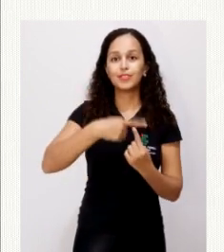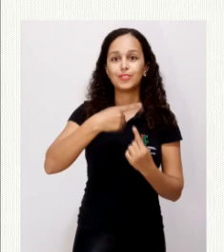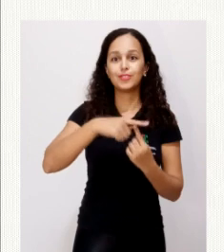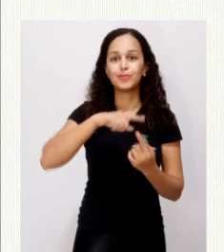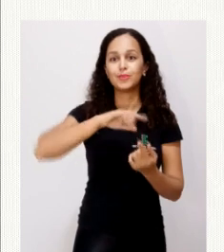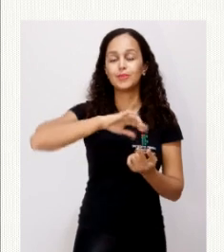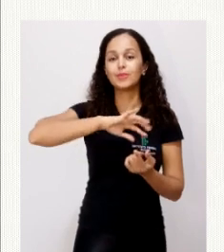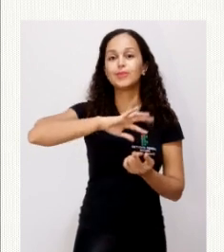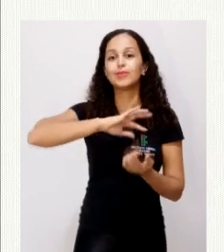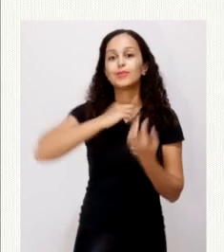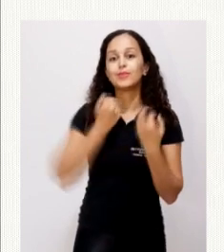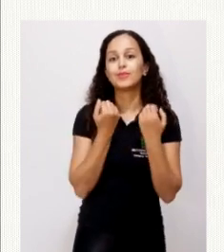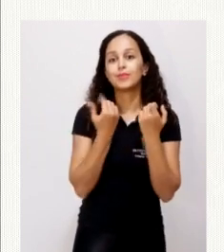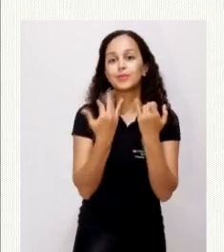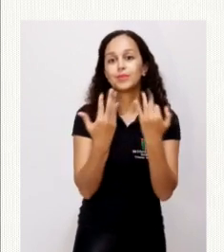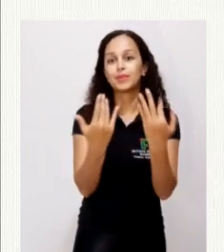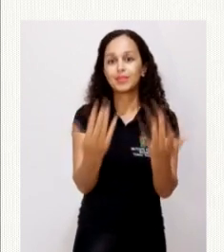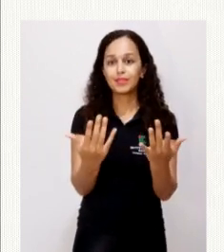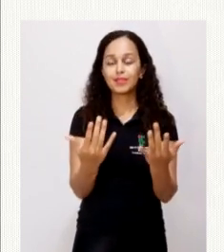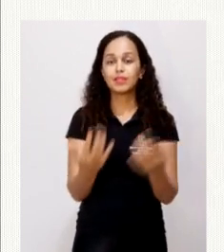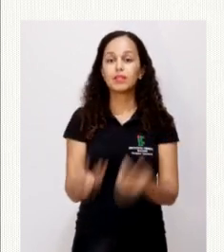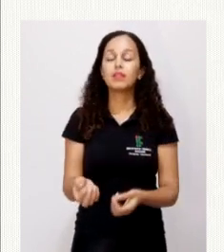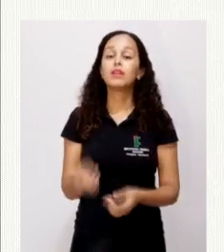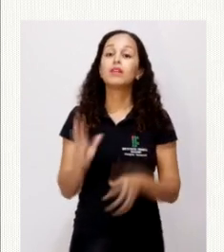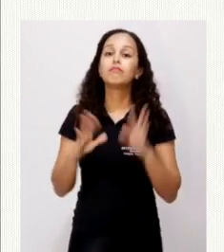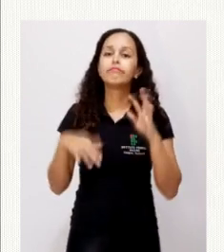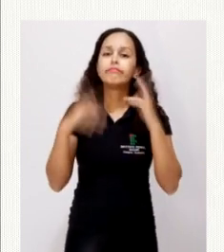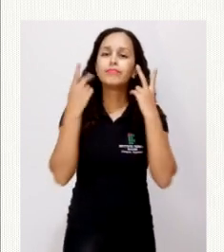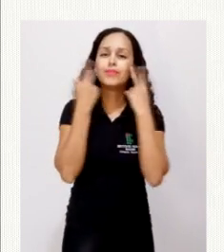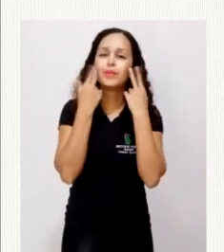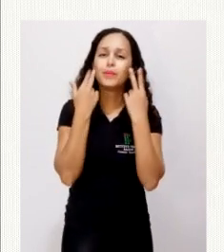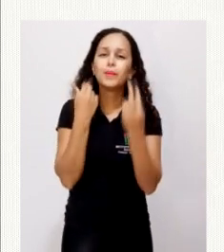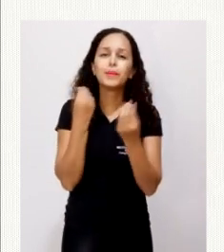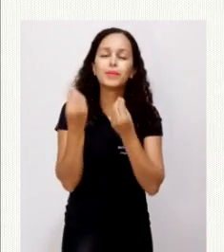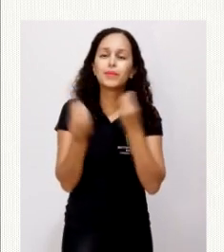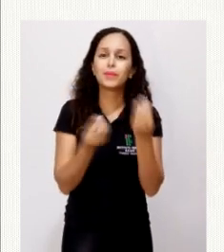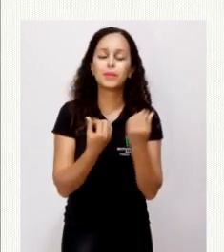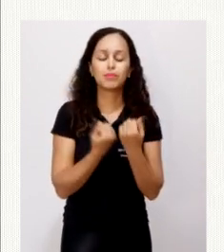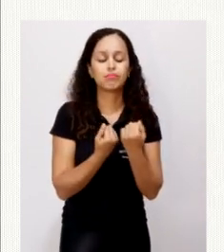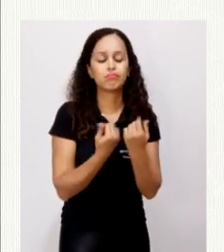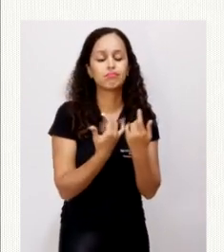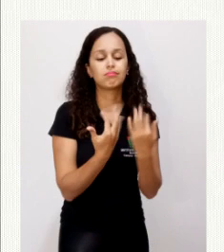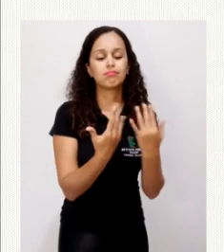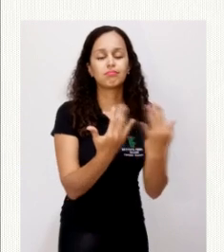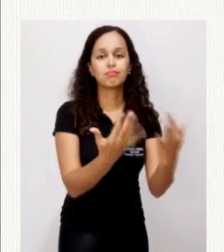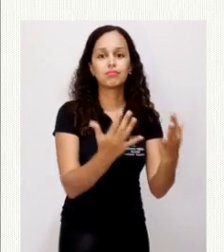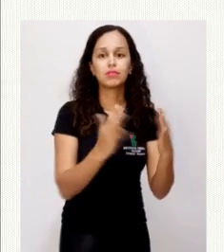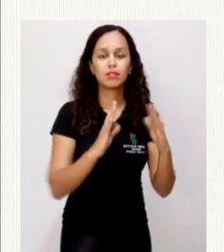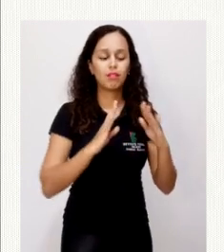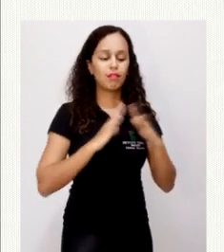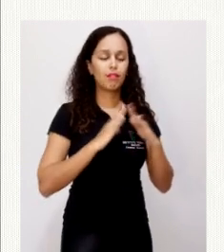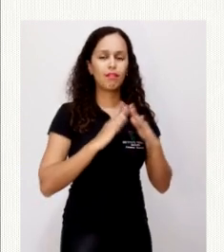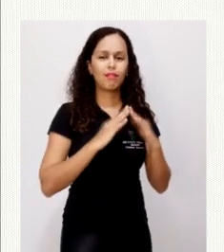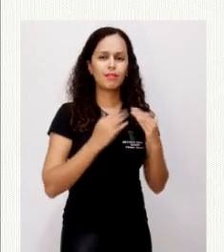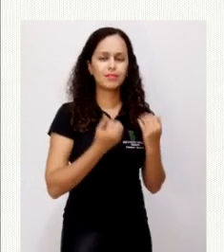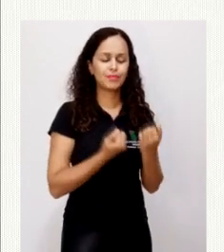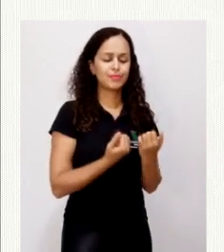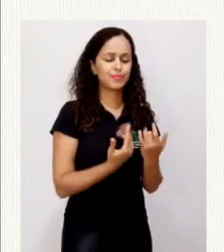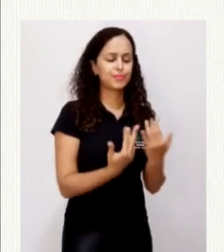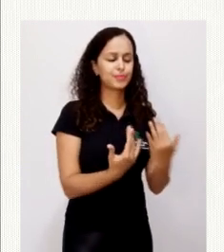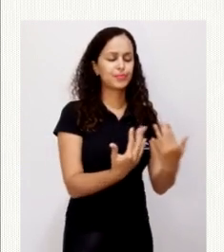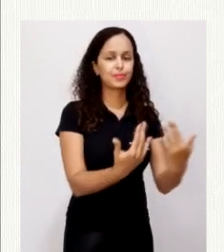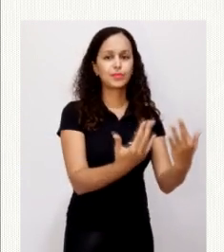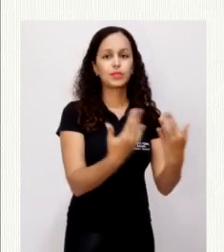ser encontradas nas feiras. Normalmente elas são cultivadas, mesmo que em pequena escala, né, para essa